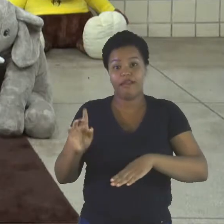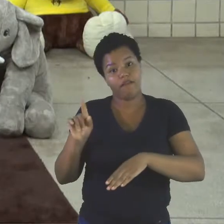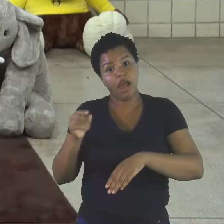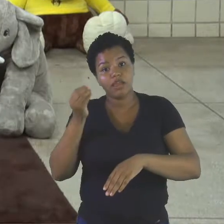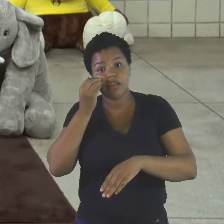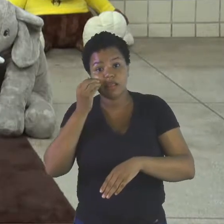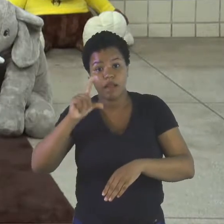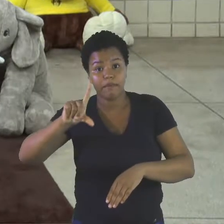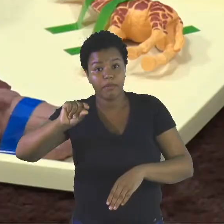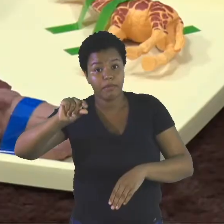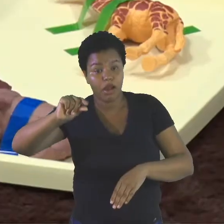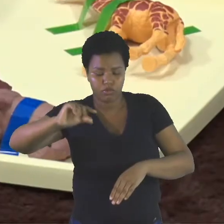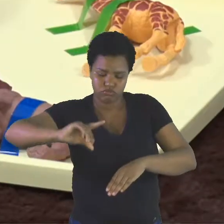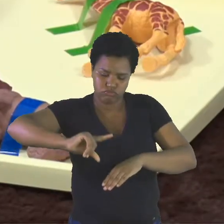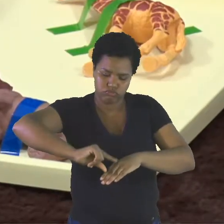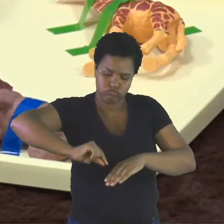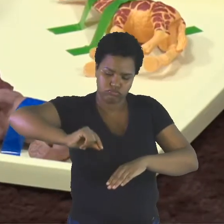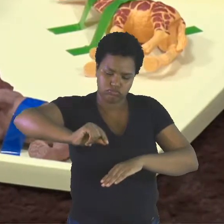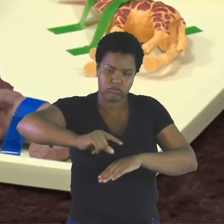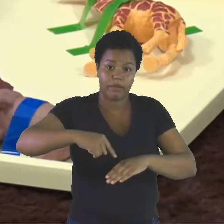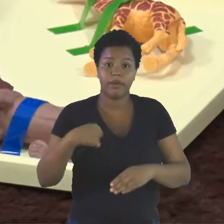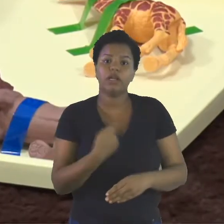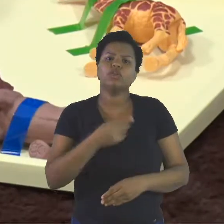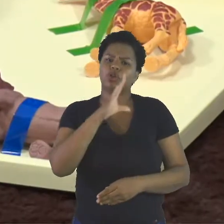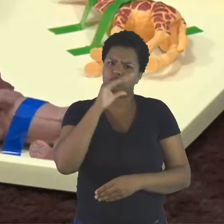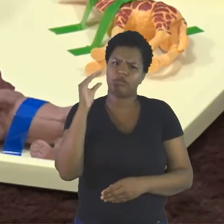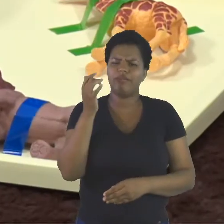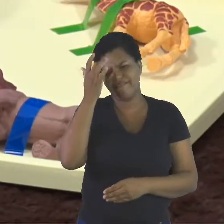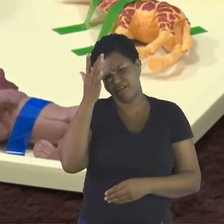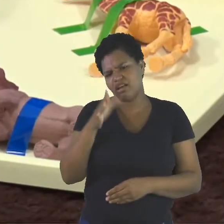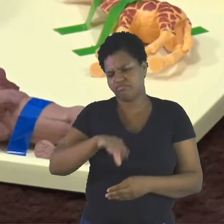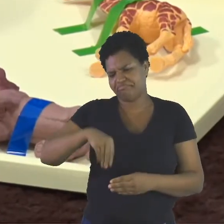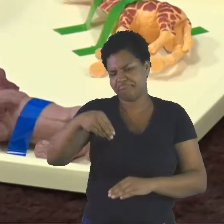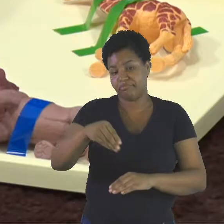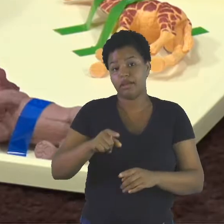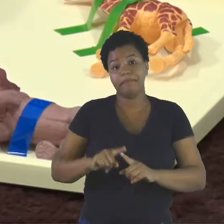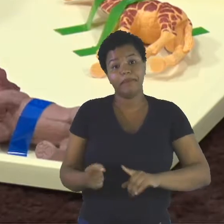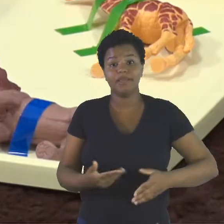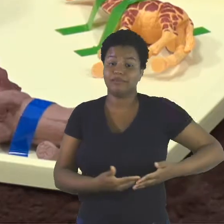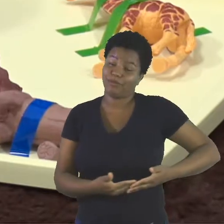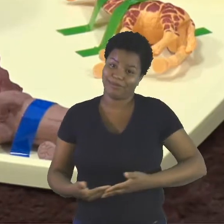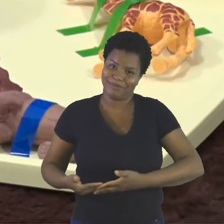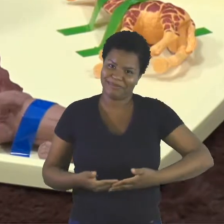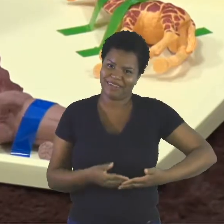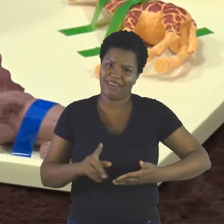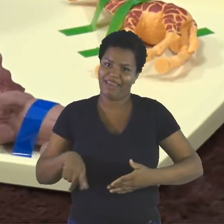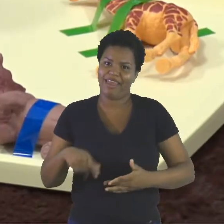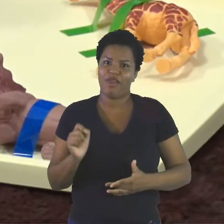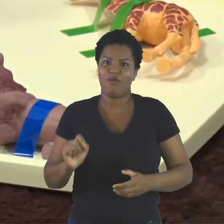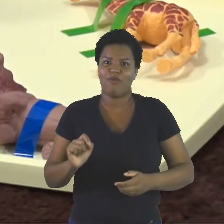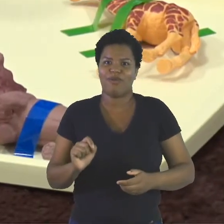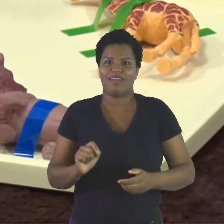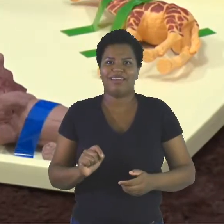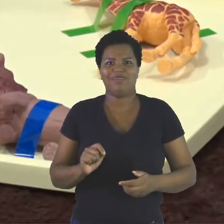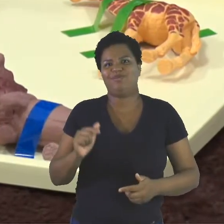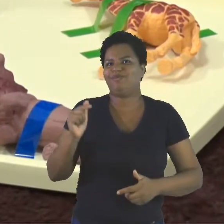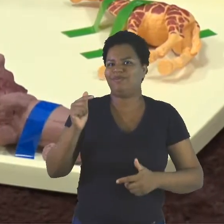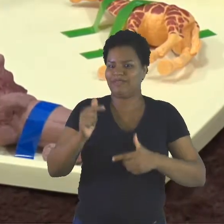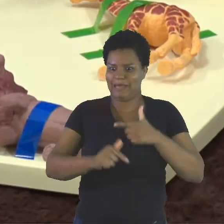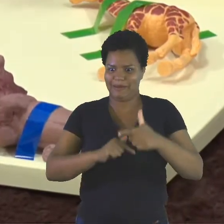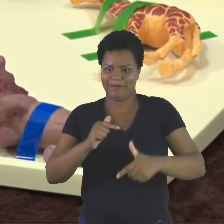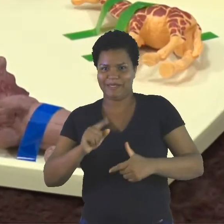dedinho olha para a gente que adulto é bem fácil mas para o bebê vai ser uma tarefa bem complexa